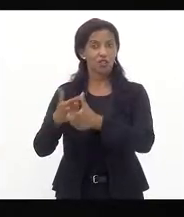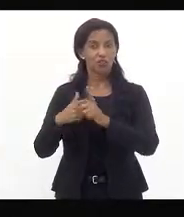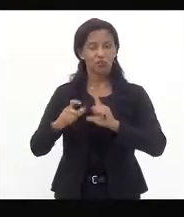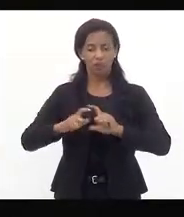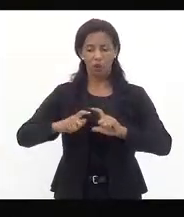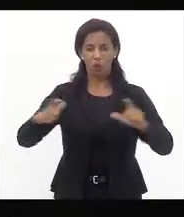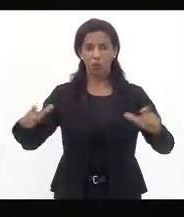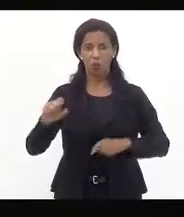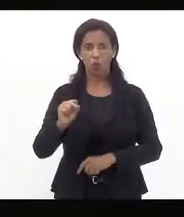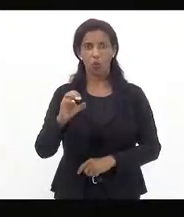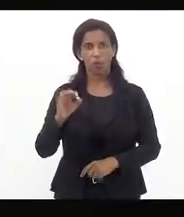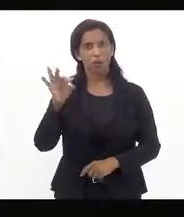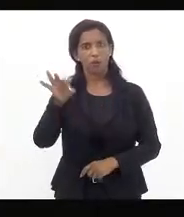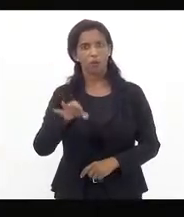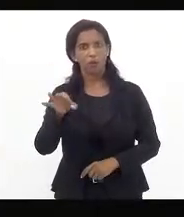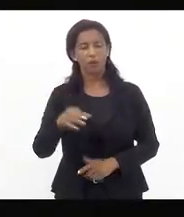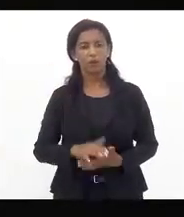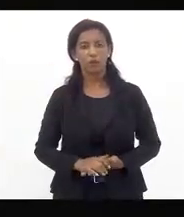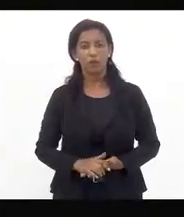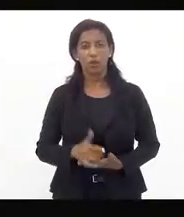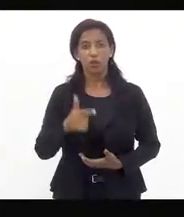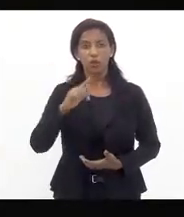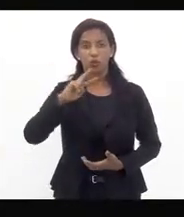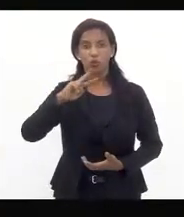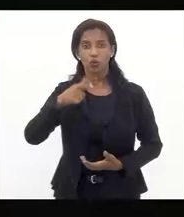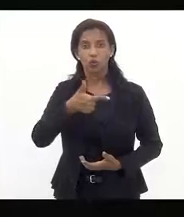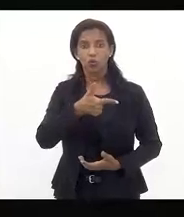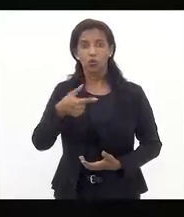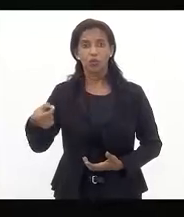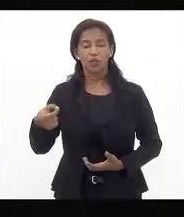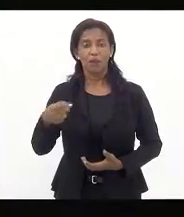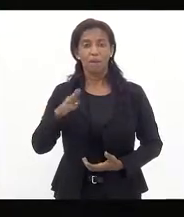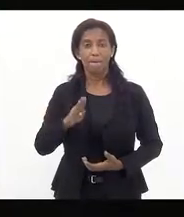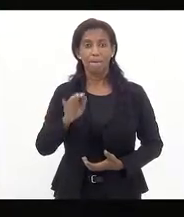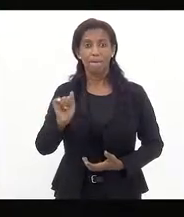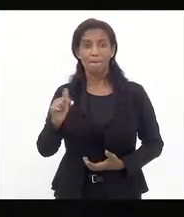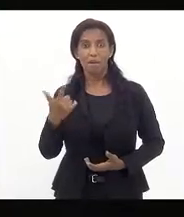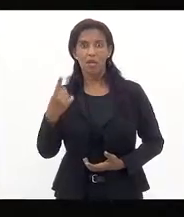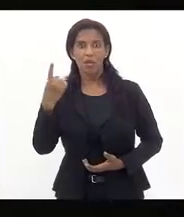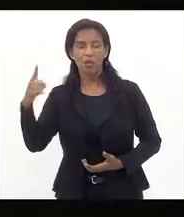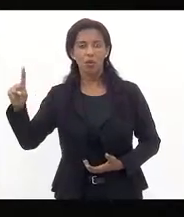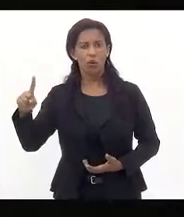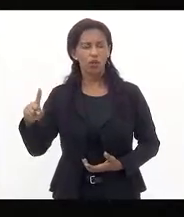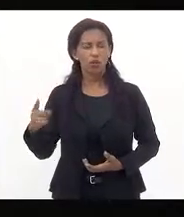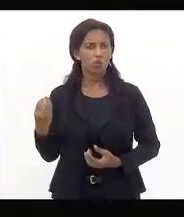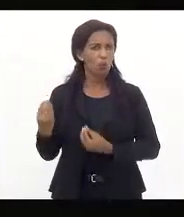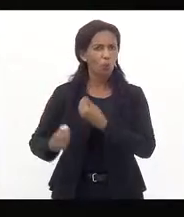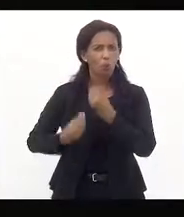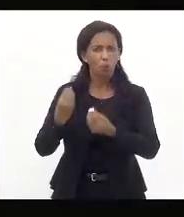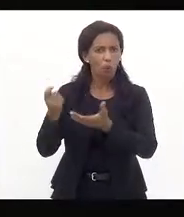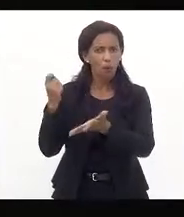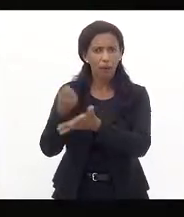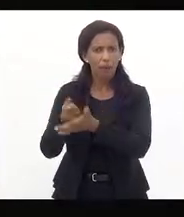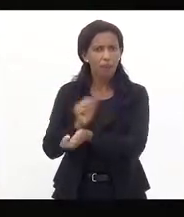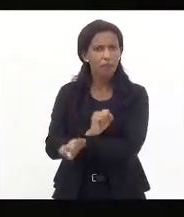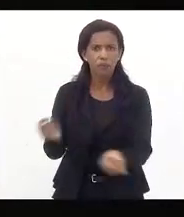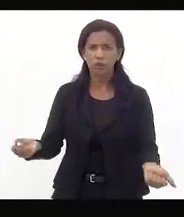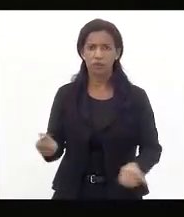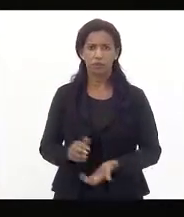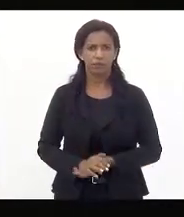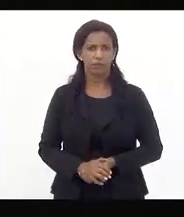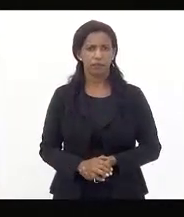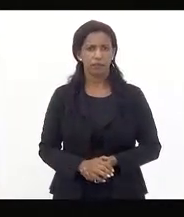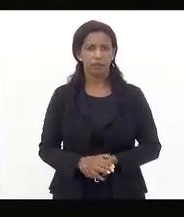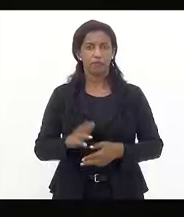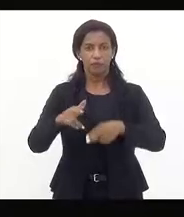em 80%, são 200 bilhões. É uma dívida impagável. Por isso,